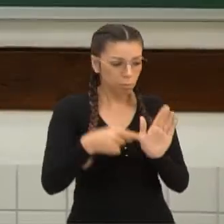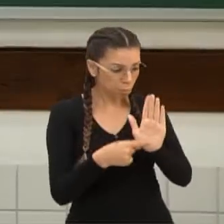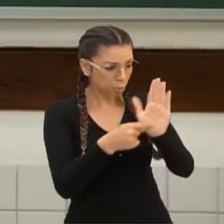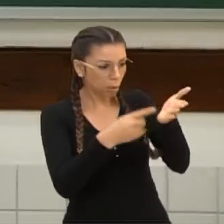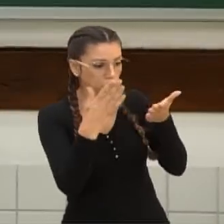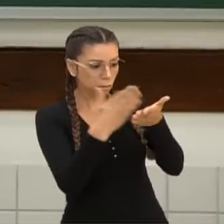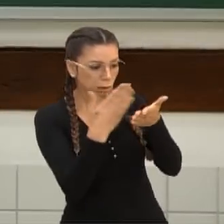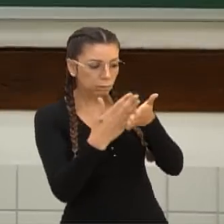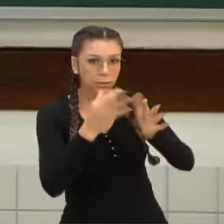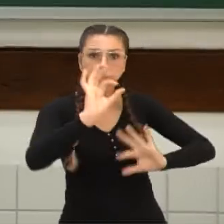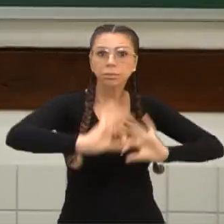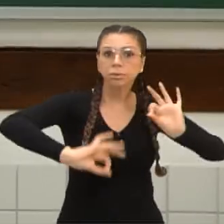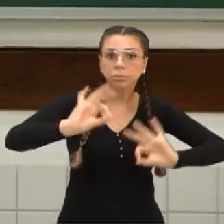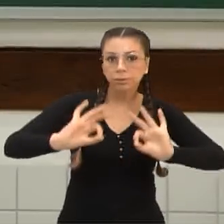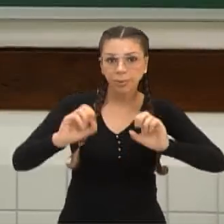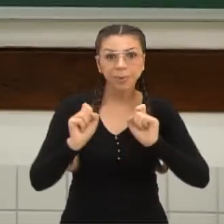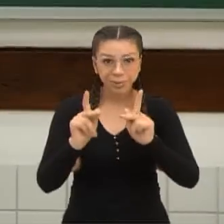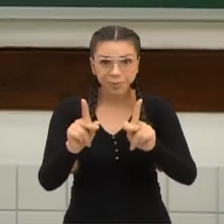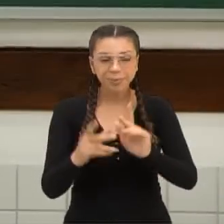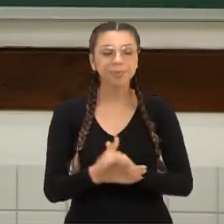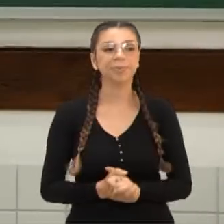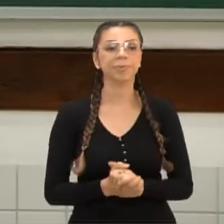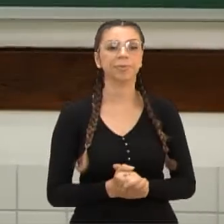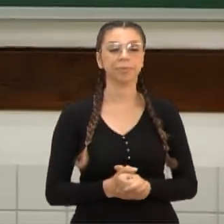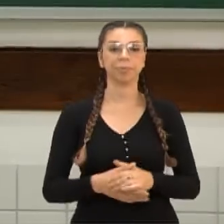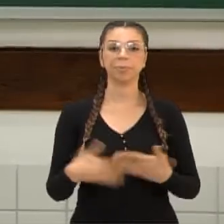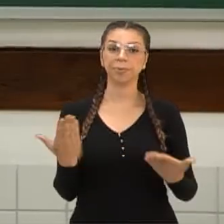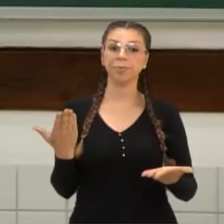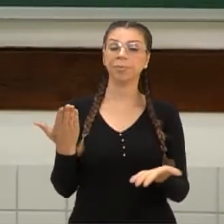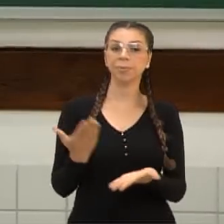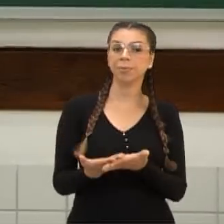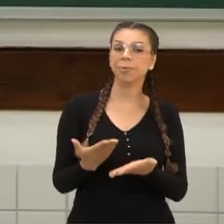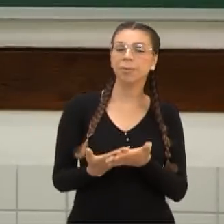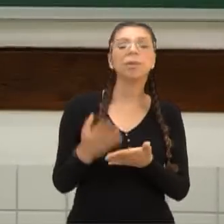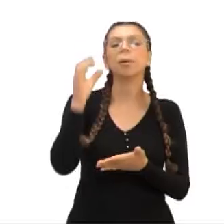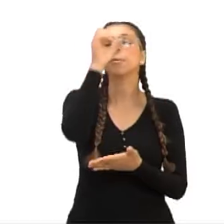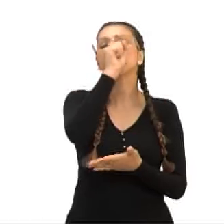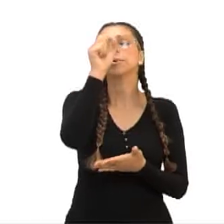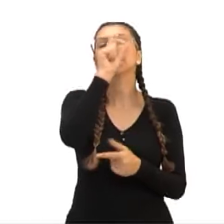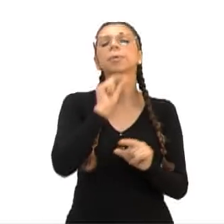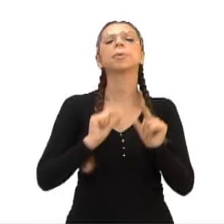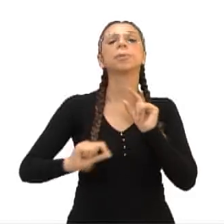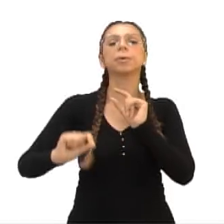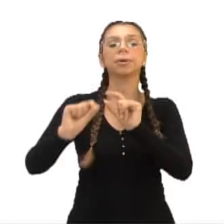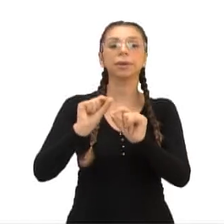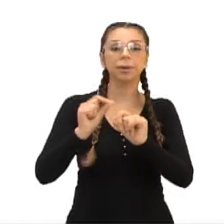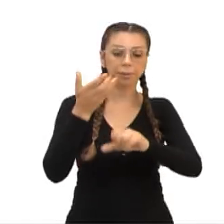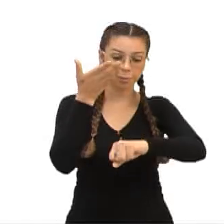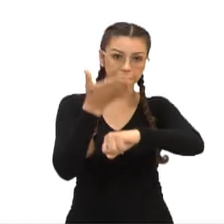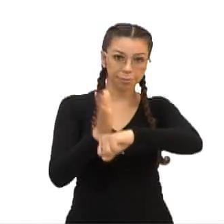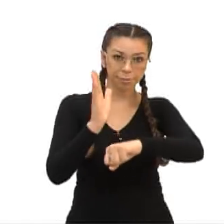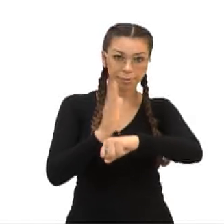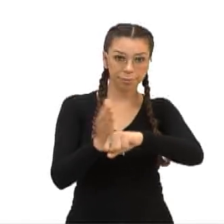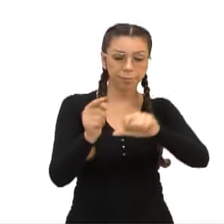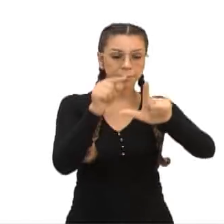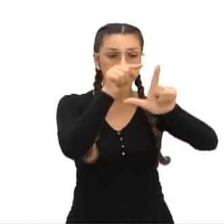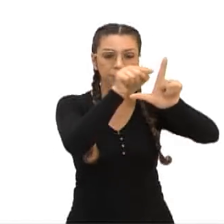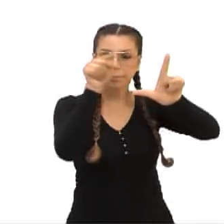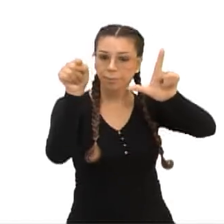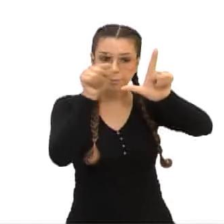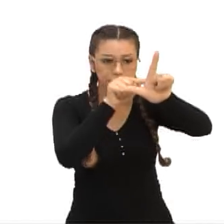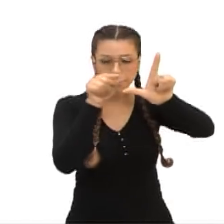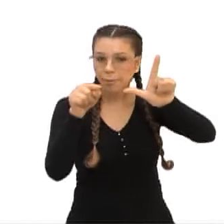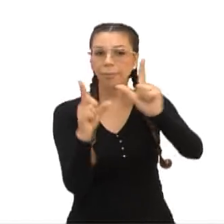dia, beleza? Muito bem. Essa aula, a gente aprendeu o quê? A gente praticou localização de pontos